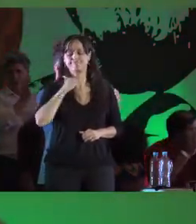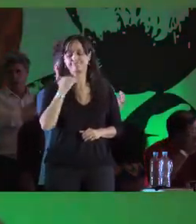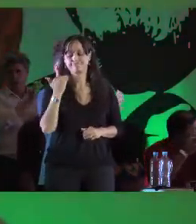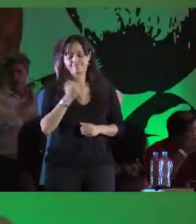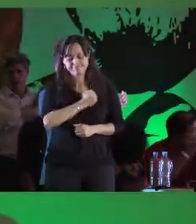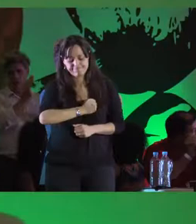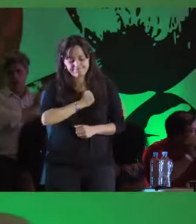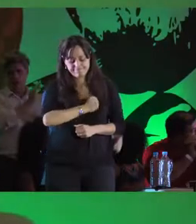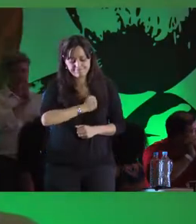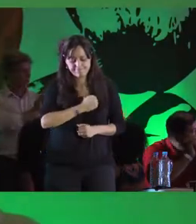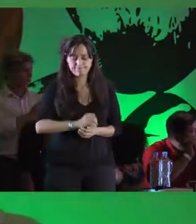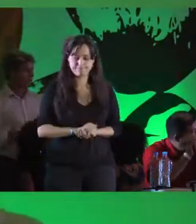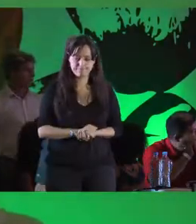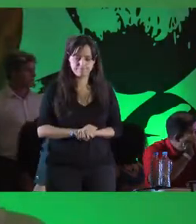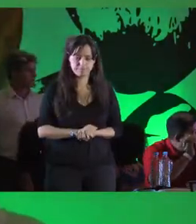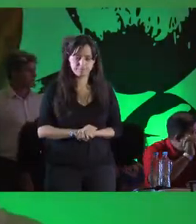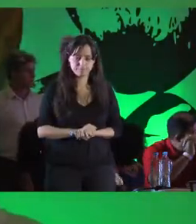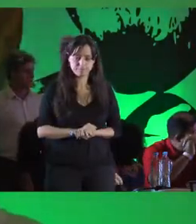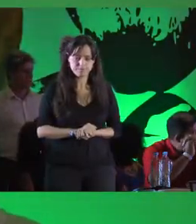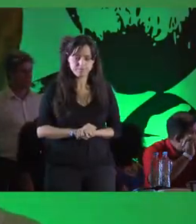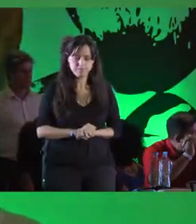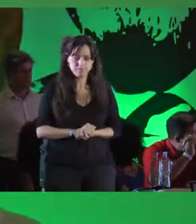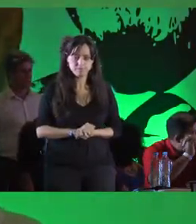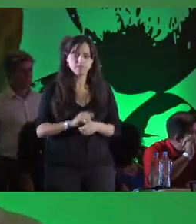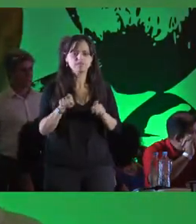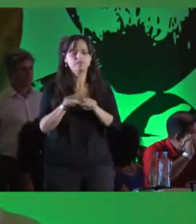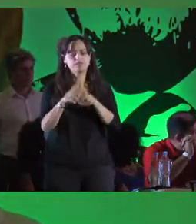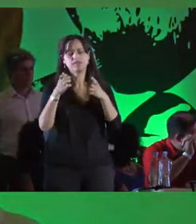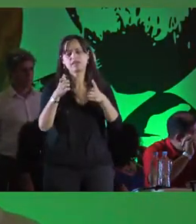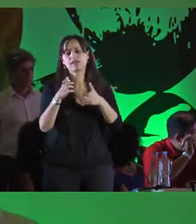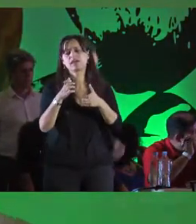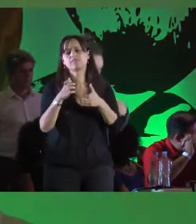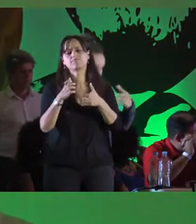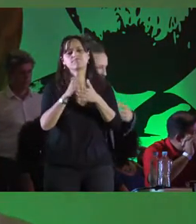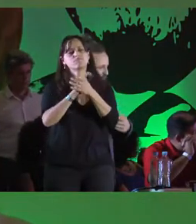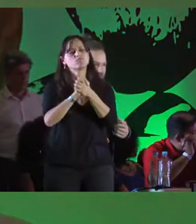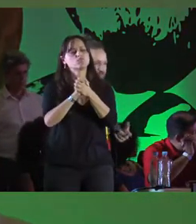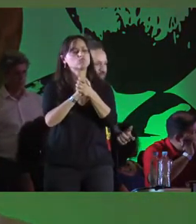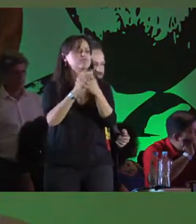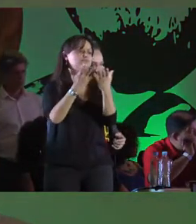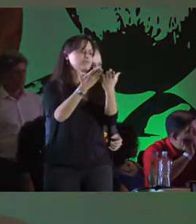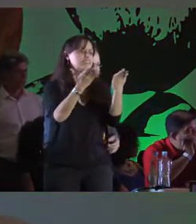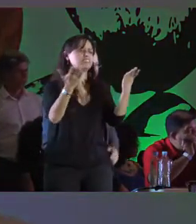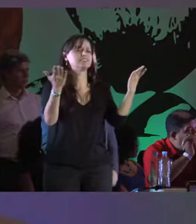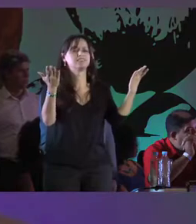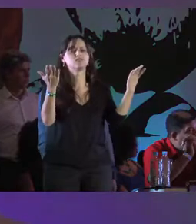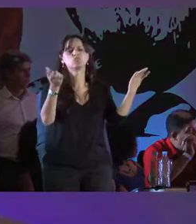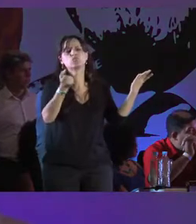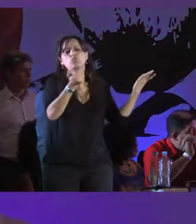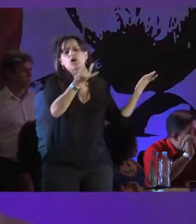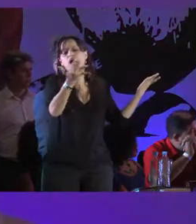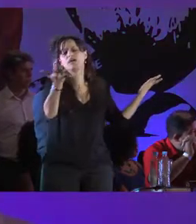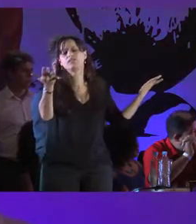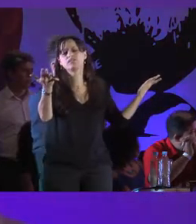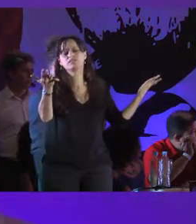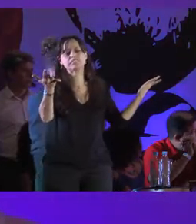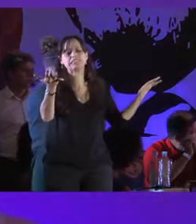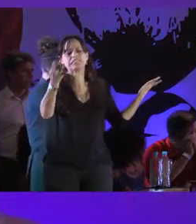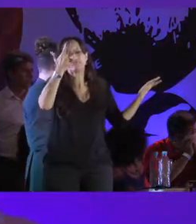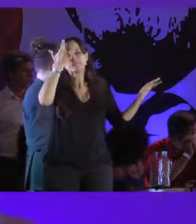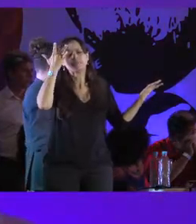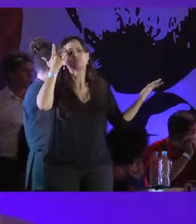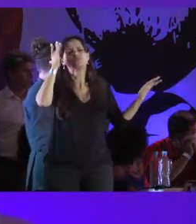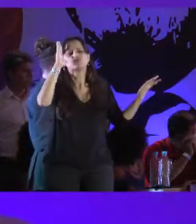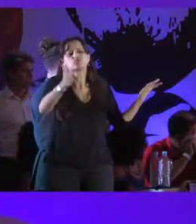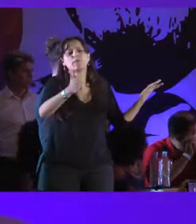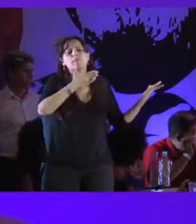E cumprimentar os milhares de companheiros e companheiras que morreram lutando